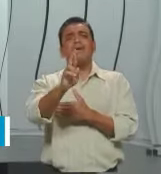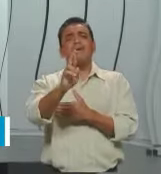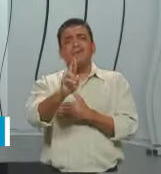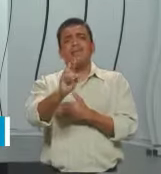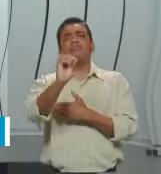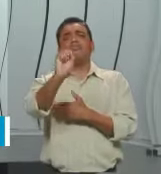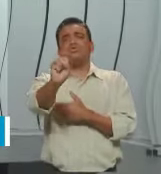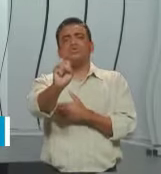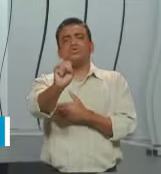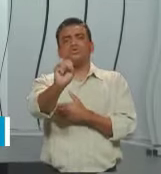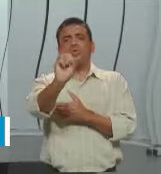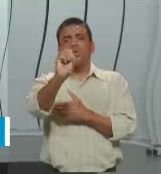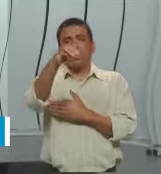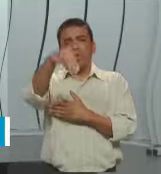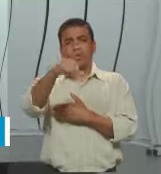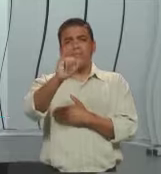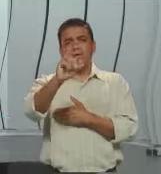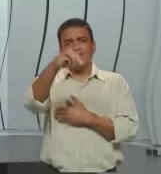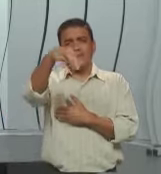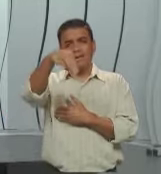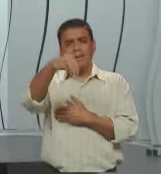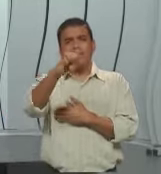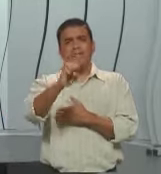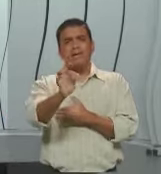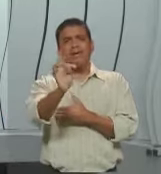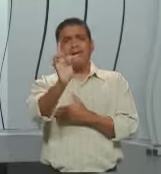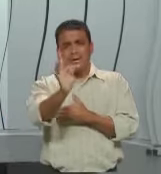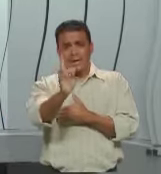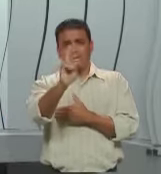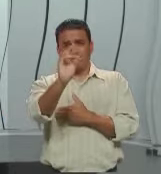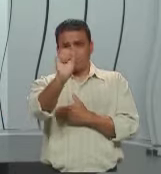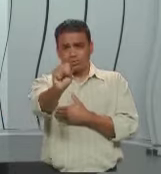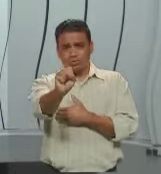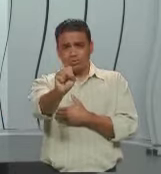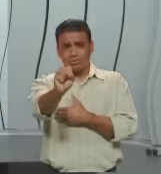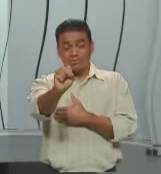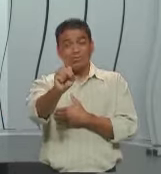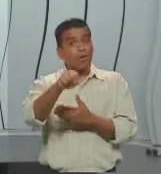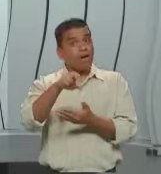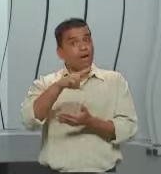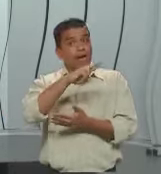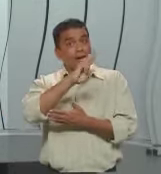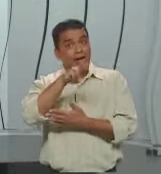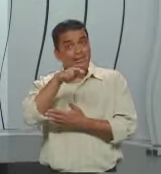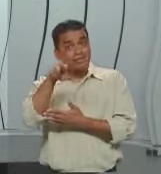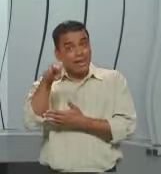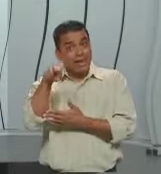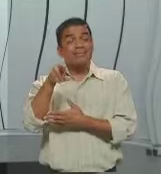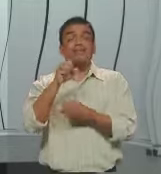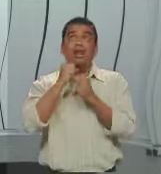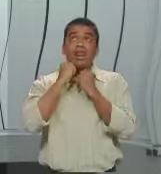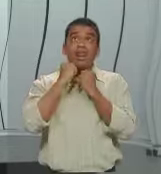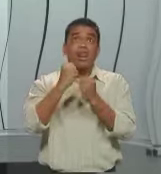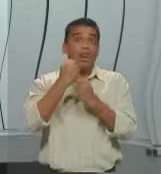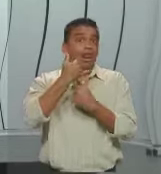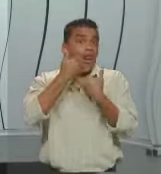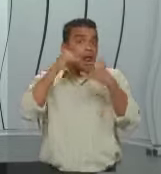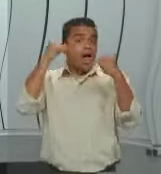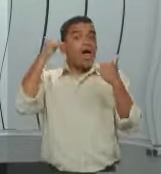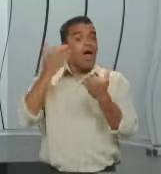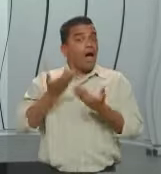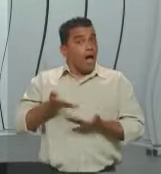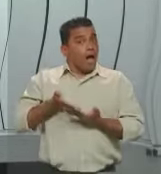elétrica. E eles, assim como os voltímetros, também possuem resistência elétrica muito alta, internamente falando, e também serão